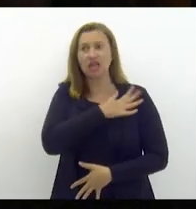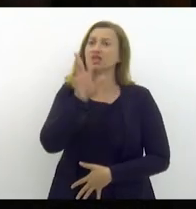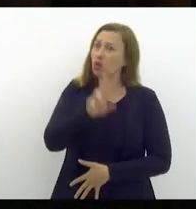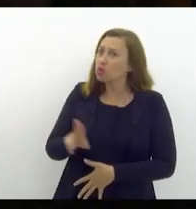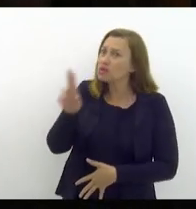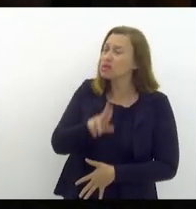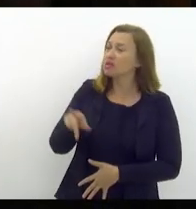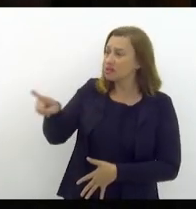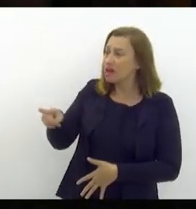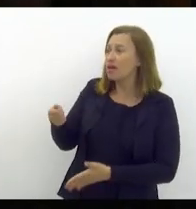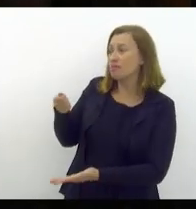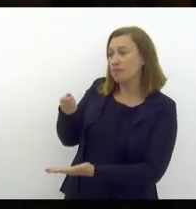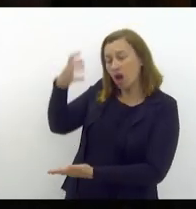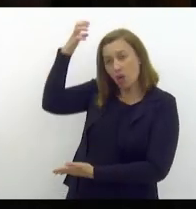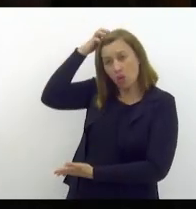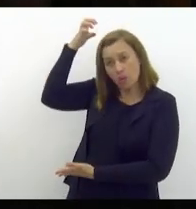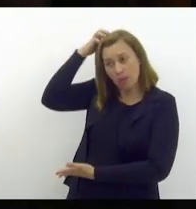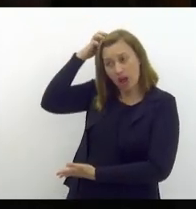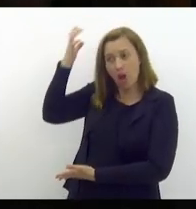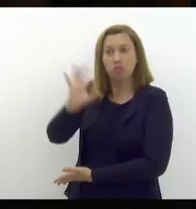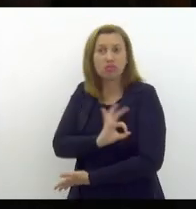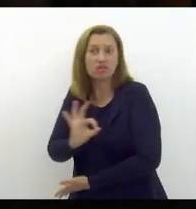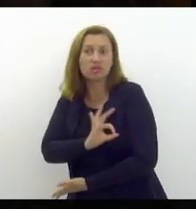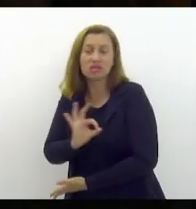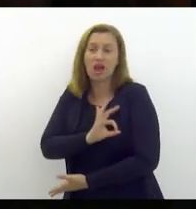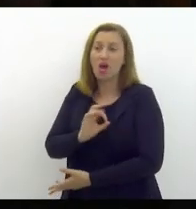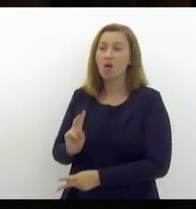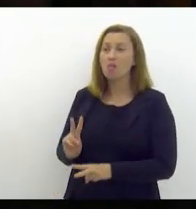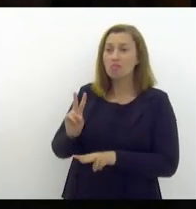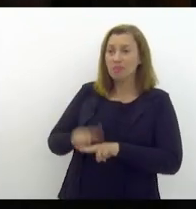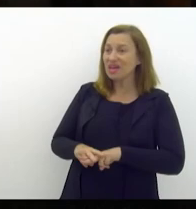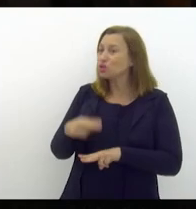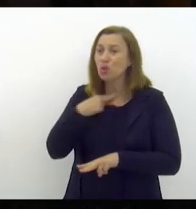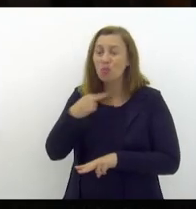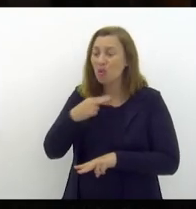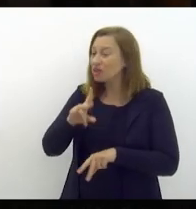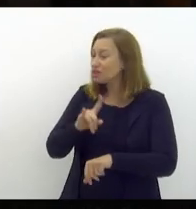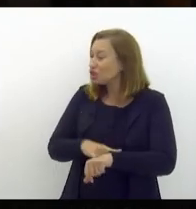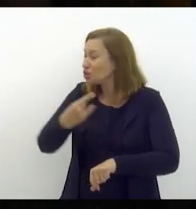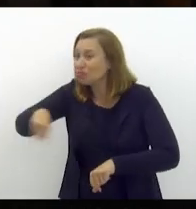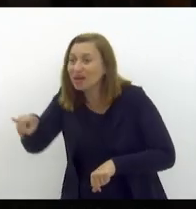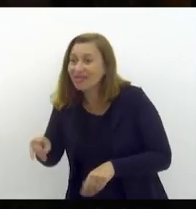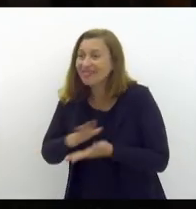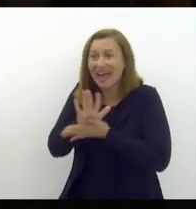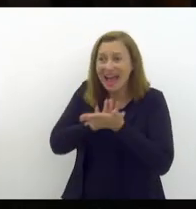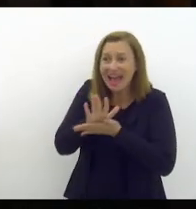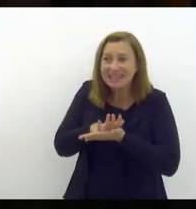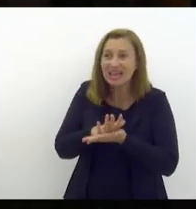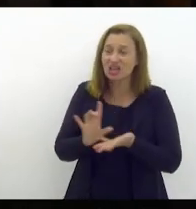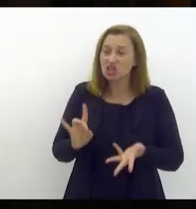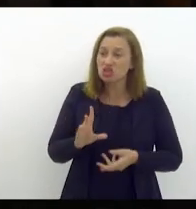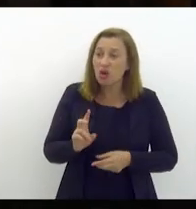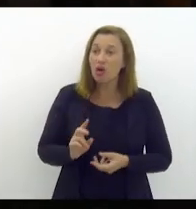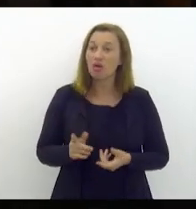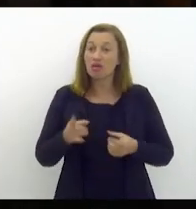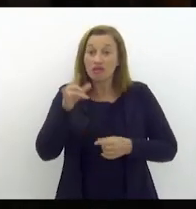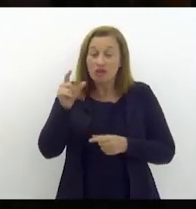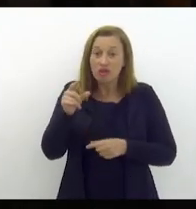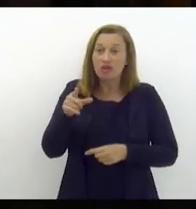para punir o policial, então a polícia estava oprimida. Eu orientei, estou orientando a policiada inteira. O que é que vocês têm que fazer a partir de